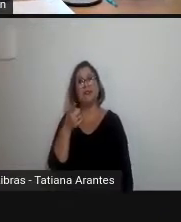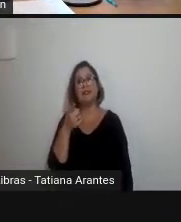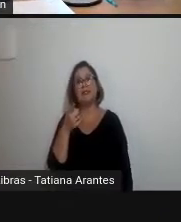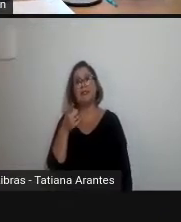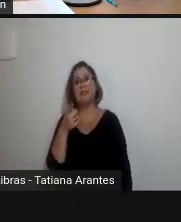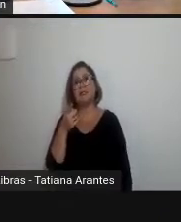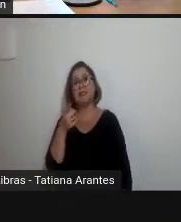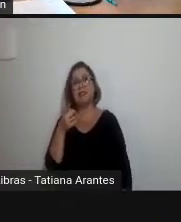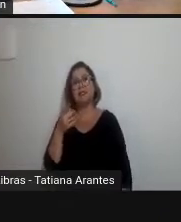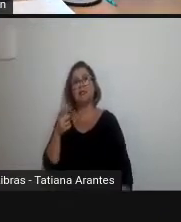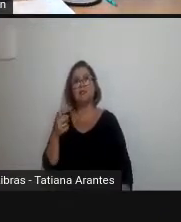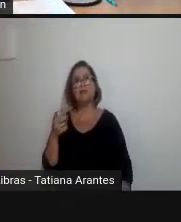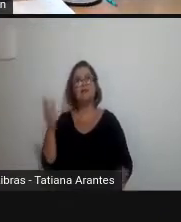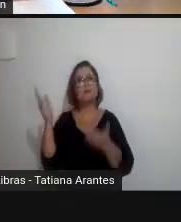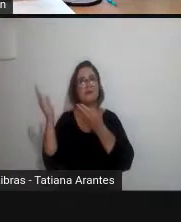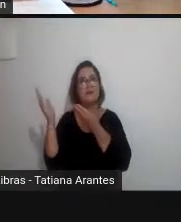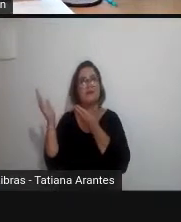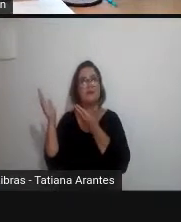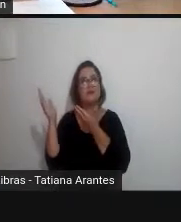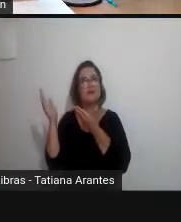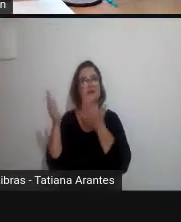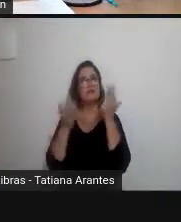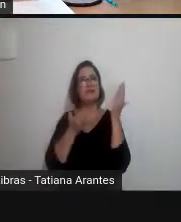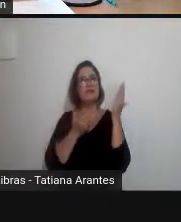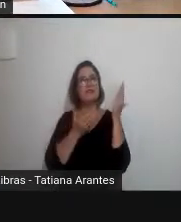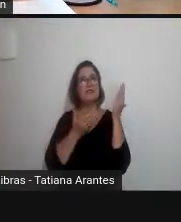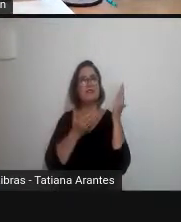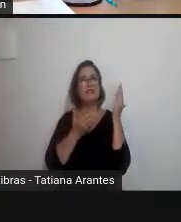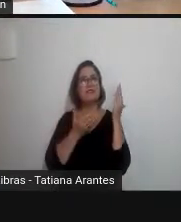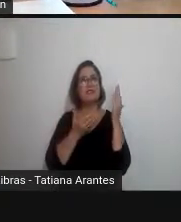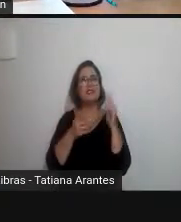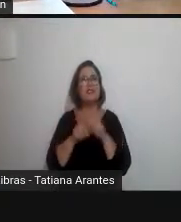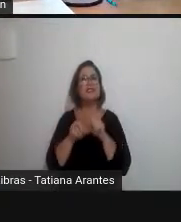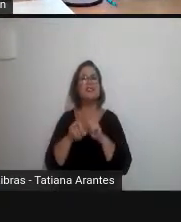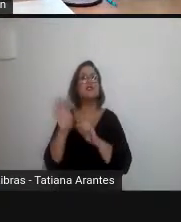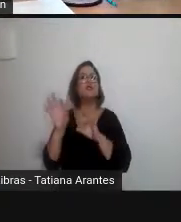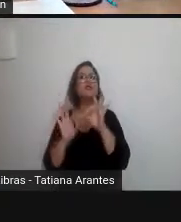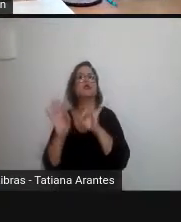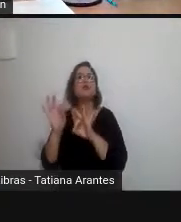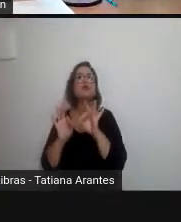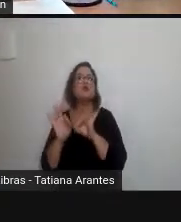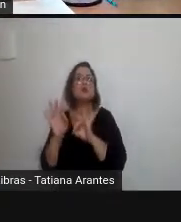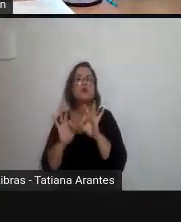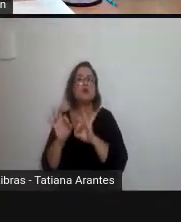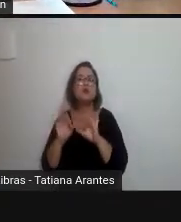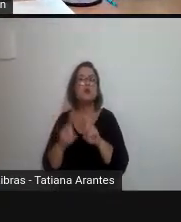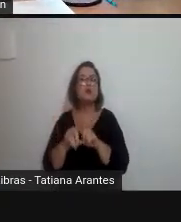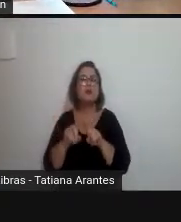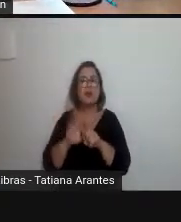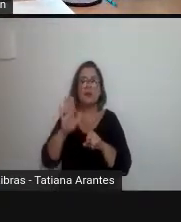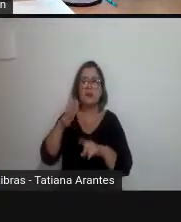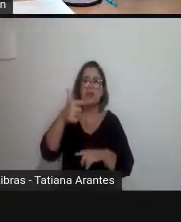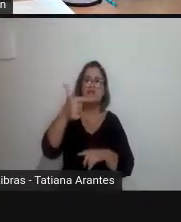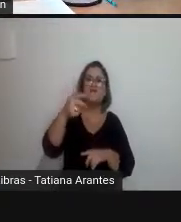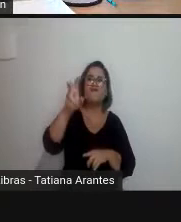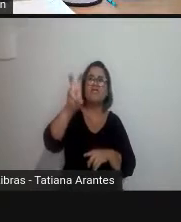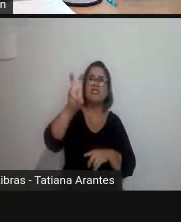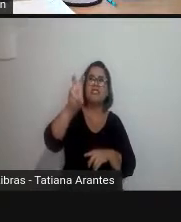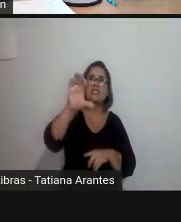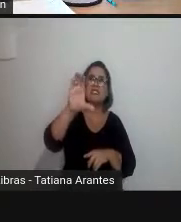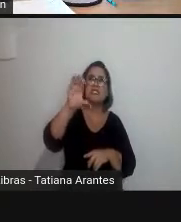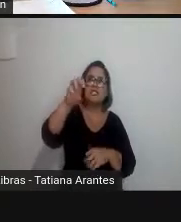ele consegue fazer um ajuste de altura de até 25 centímetros,